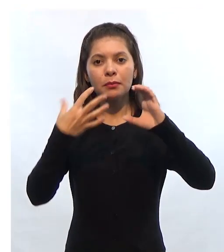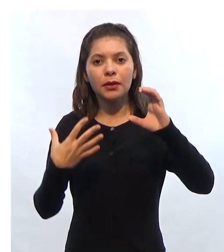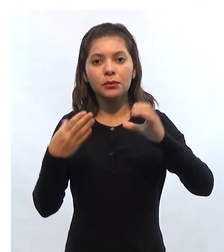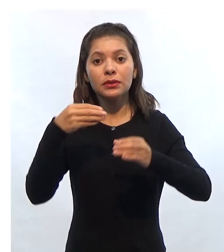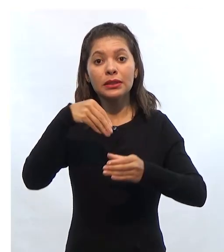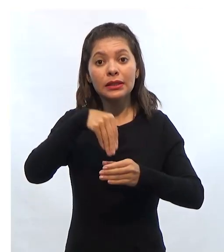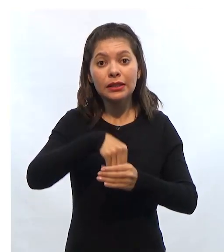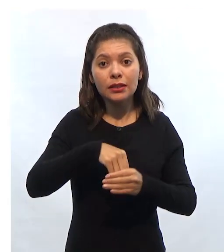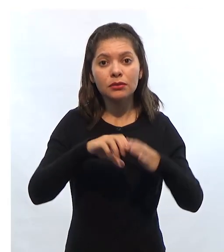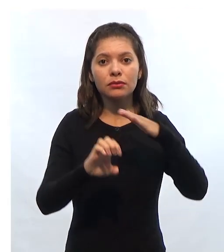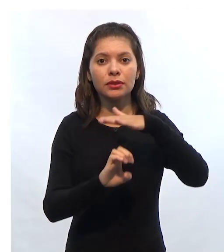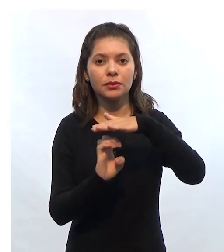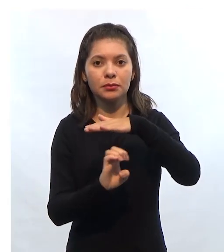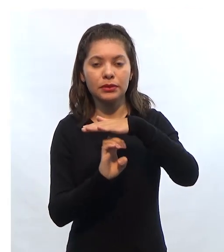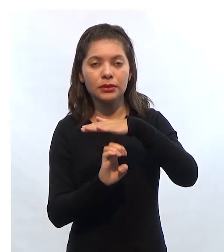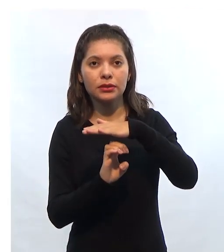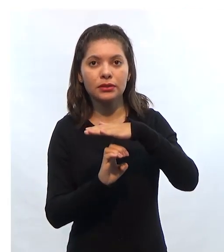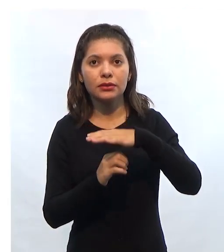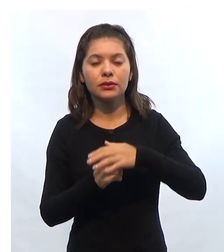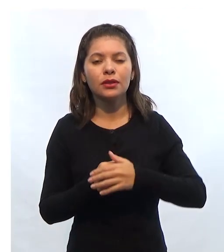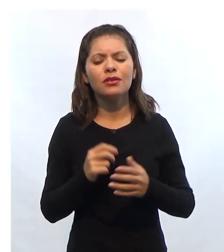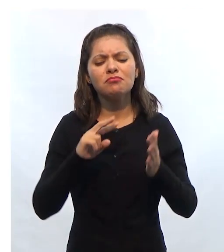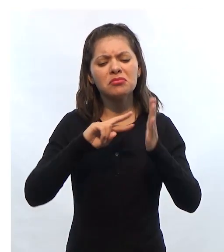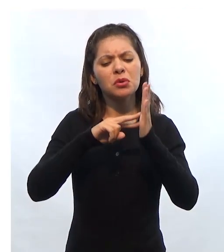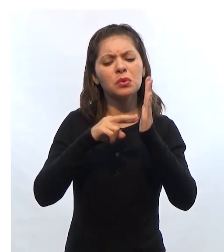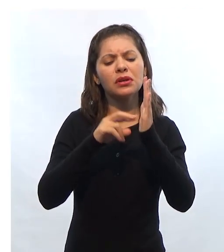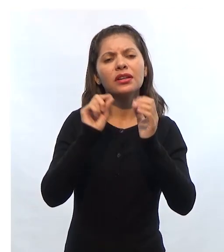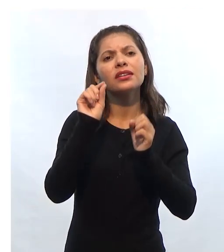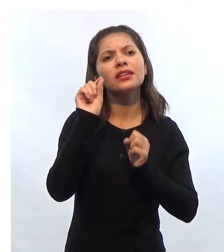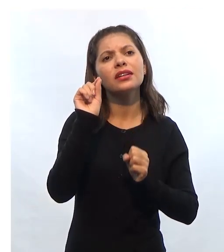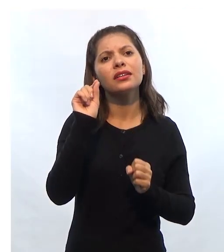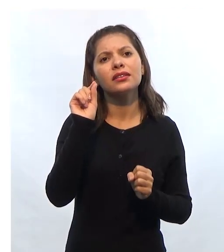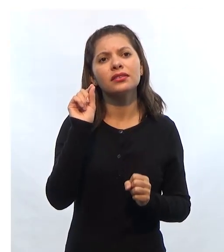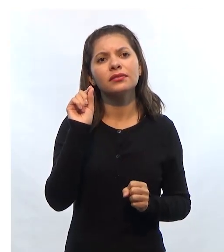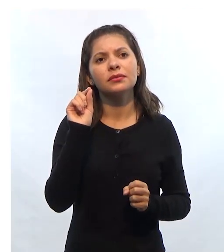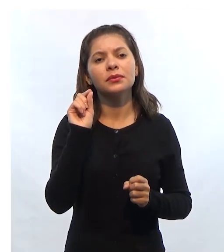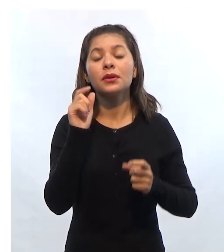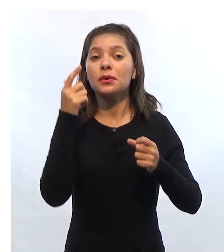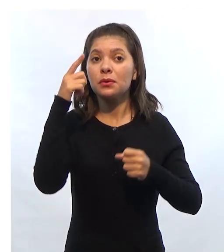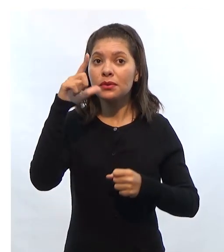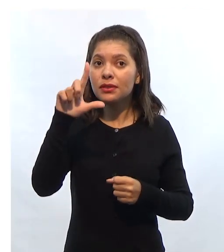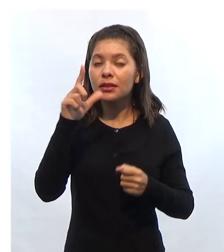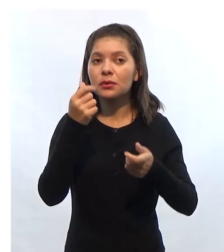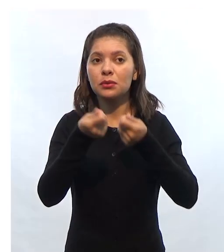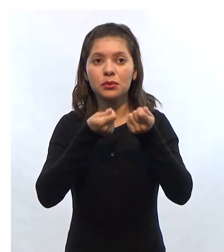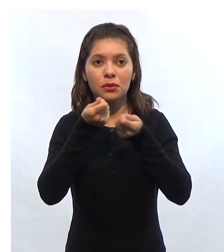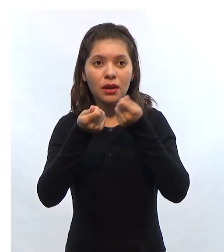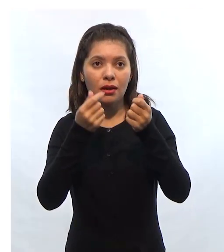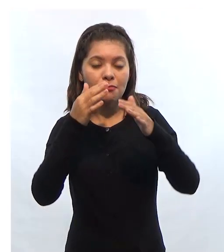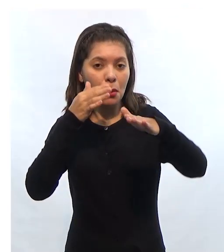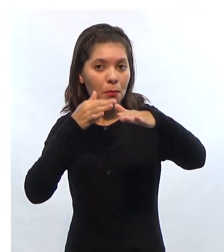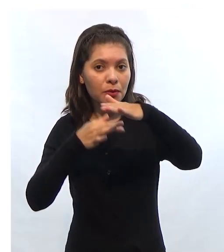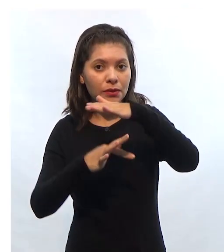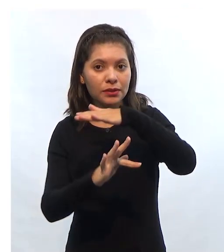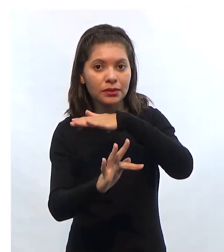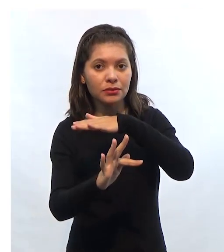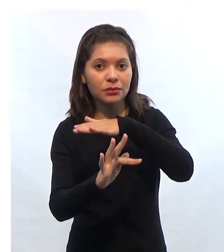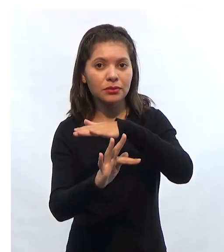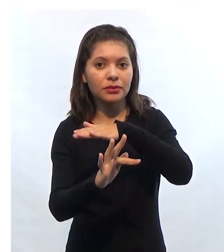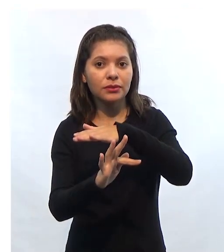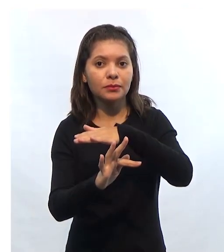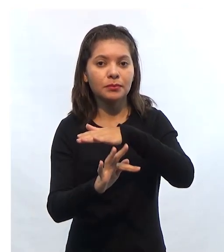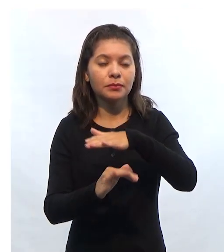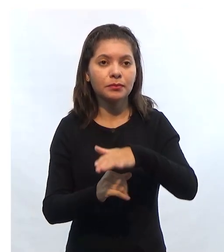aspectos internos. Então, o que são esses aspectos internos? São coisas que a empresa consegue controlar. São os